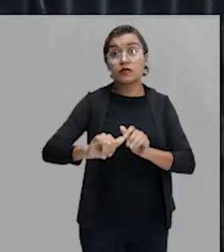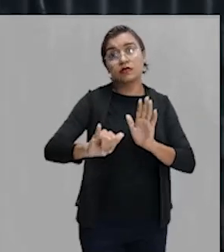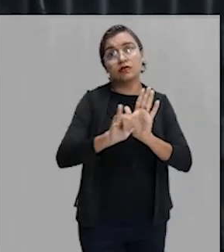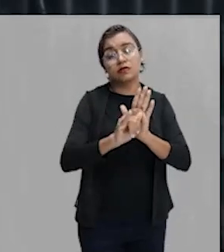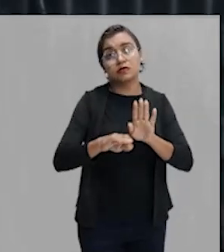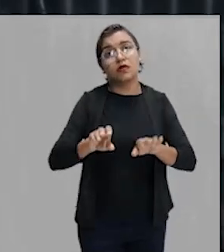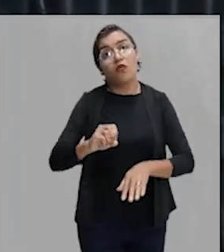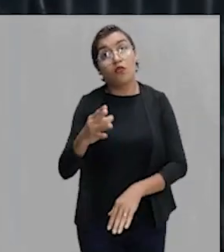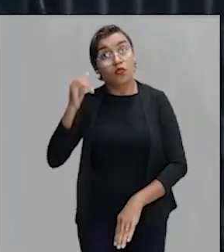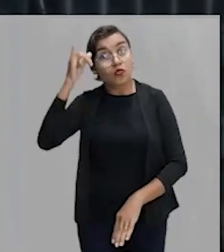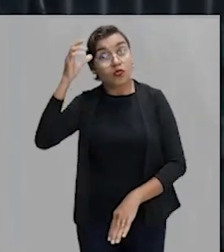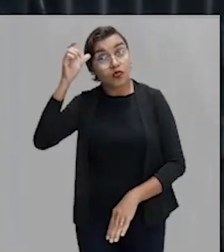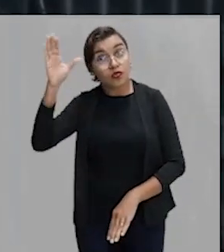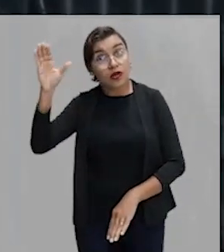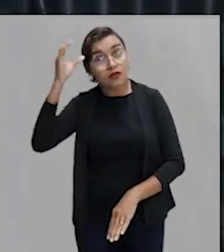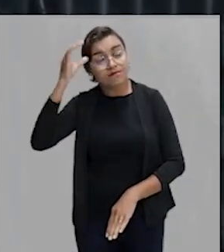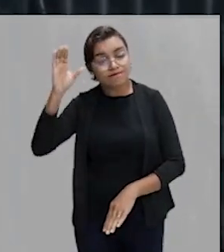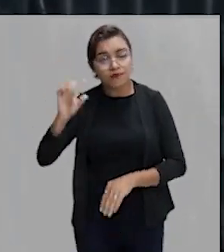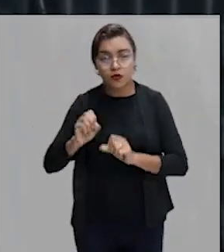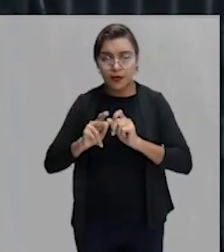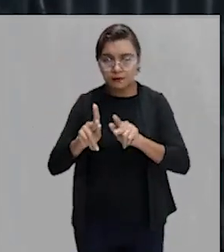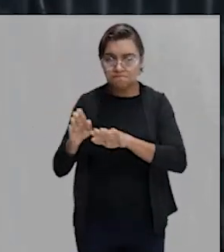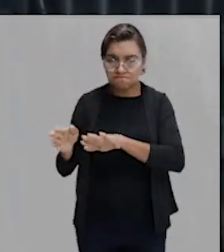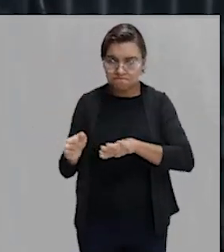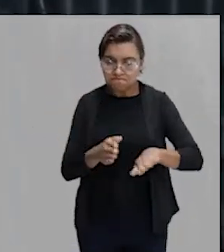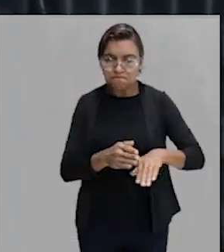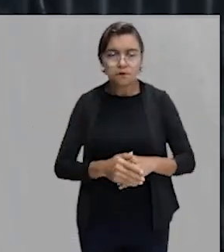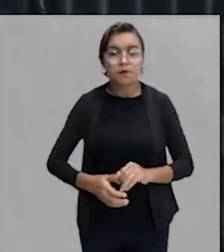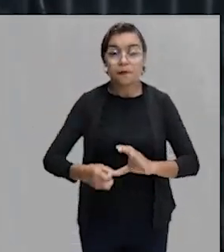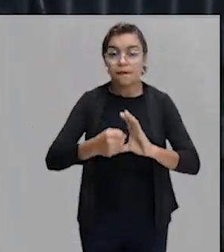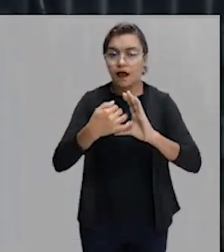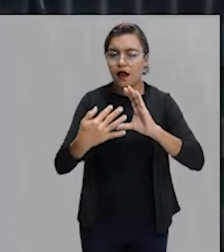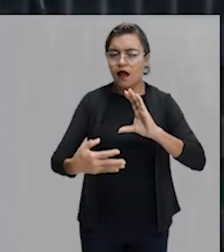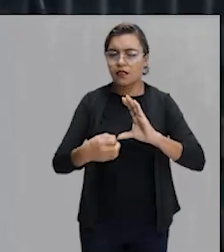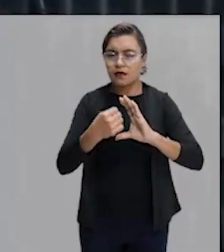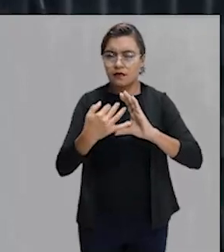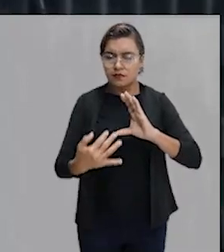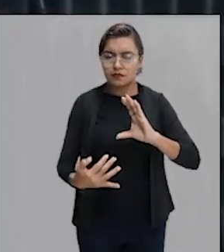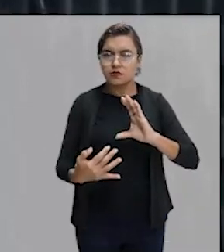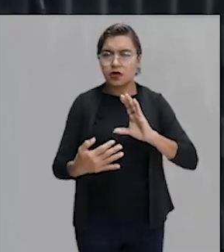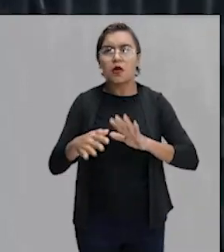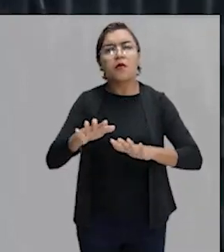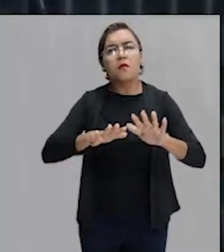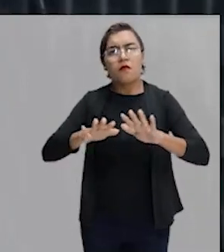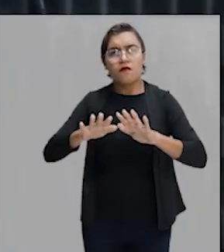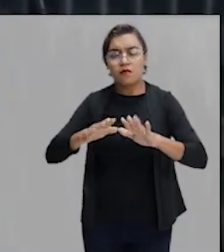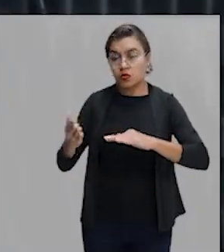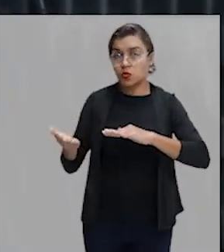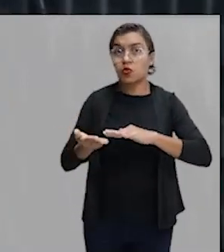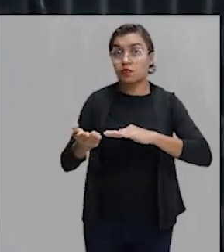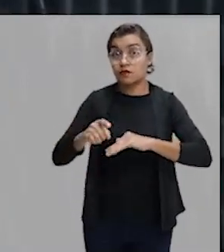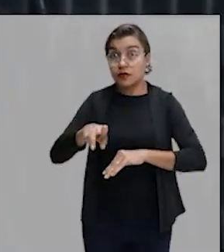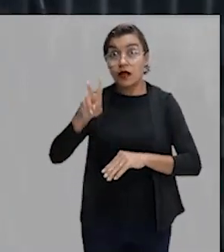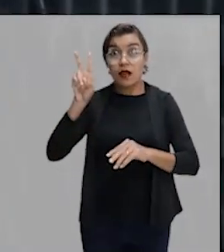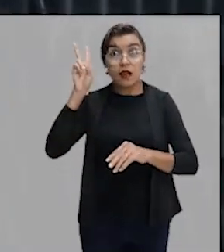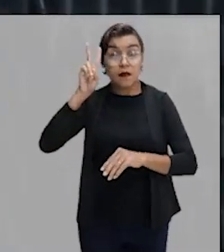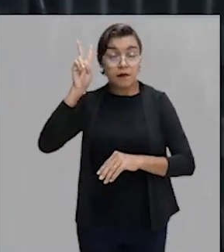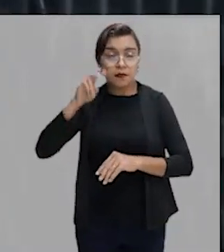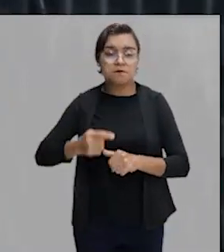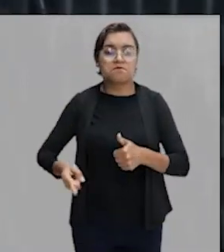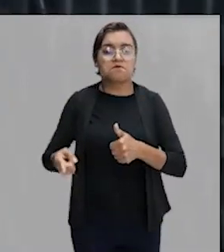cultural. Fechou? Beleza, vamos lá. Características desses movimentos contemporâneos, para você relembrar.